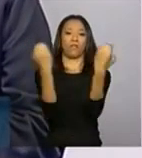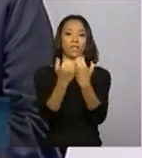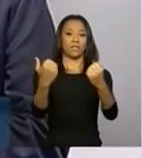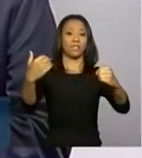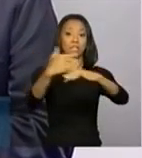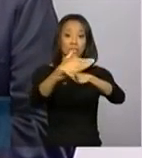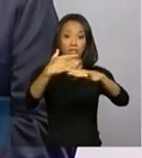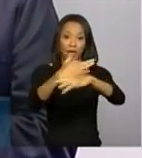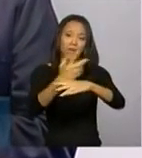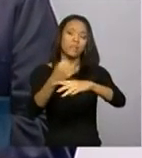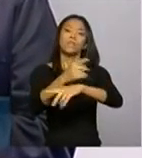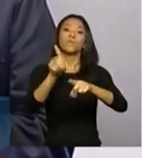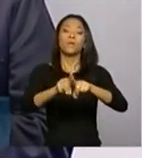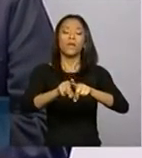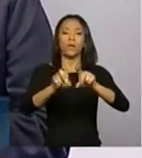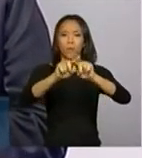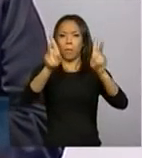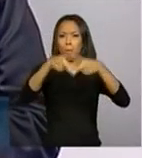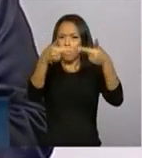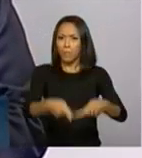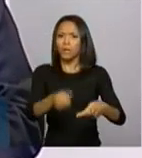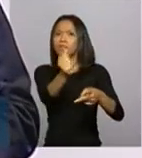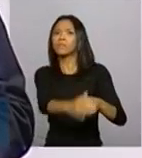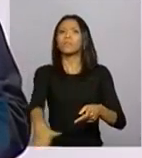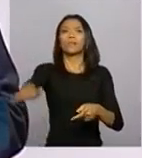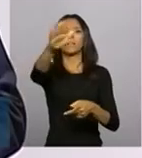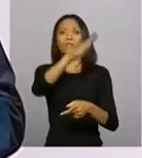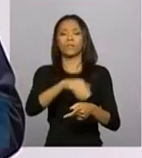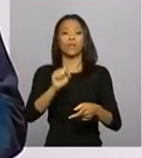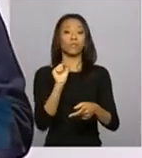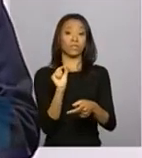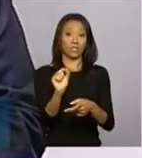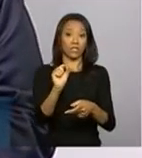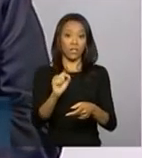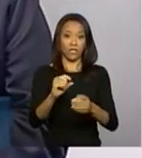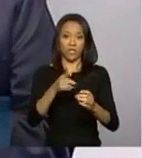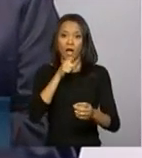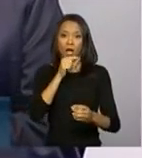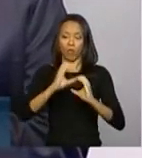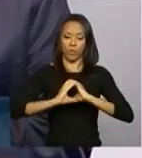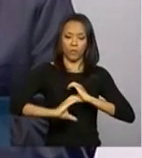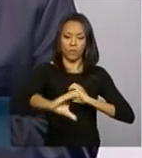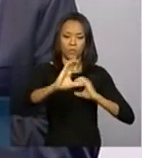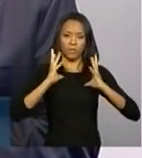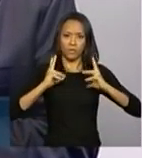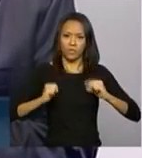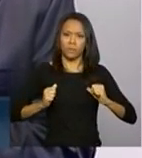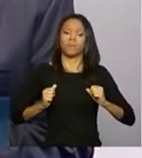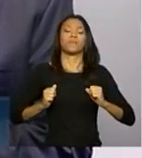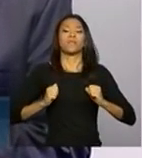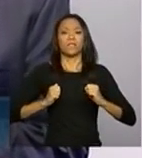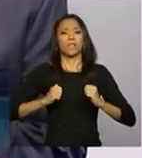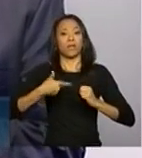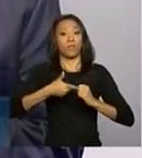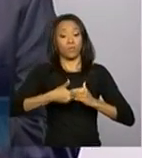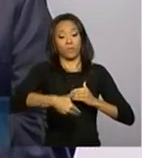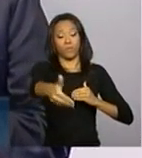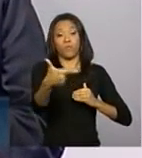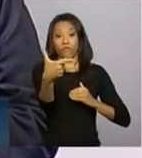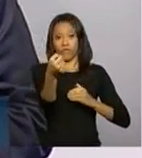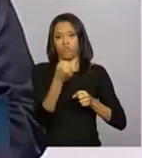plano nacional de saneamento básico, que estabelece políticas, ações e metas nessa área para os próximos 20